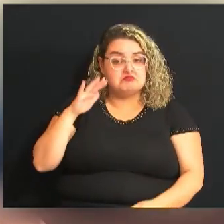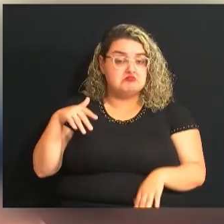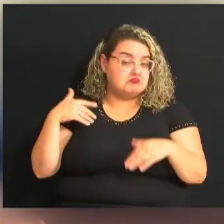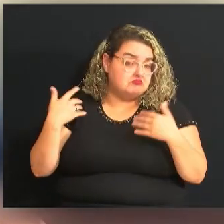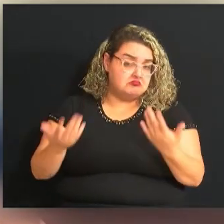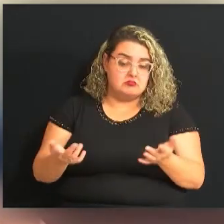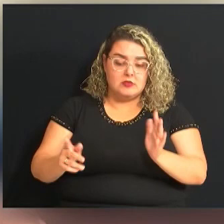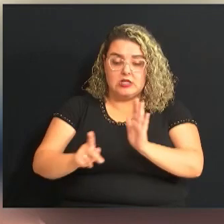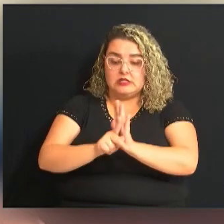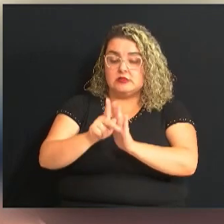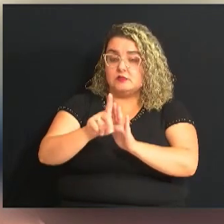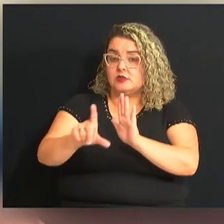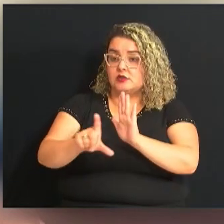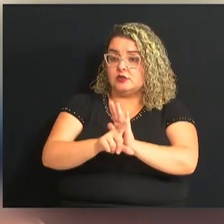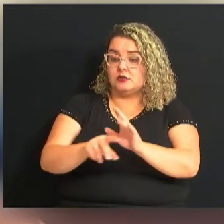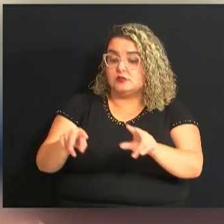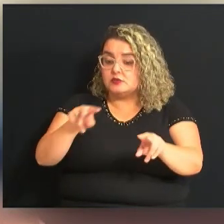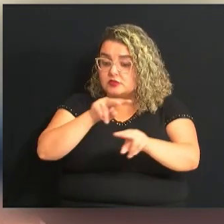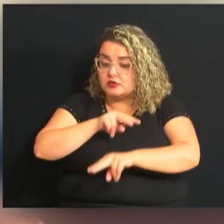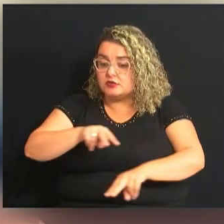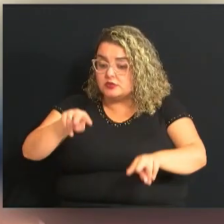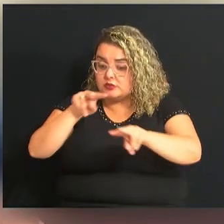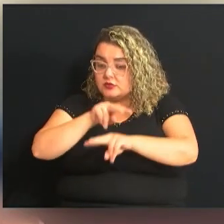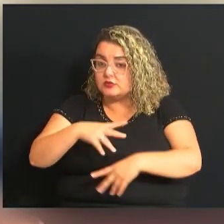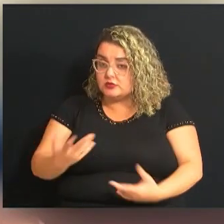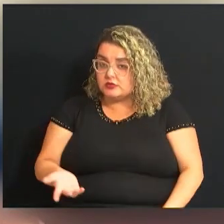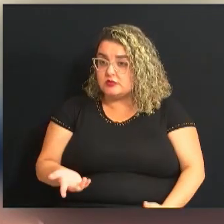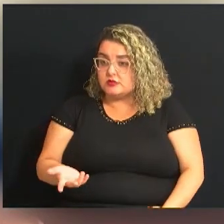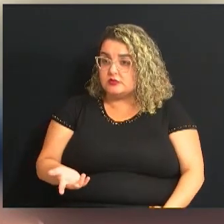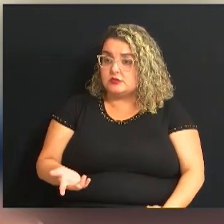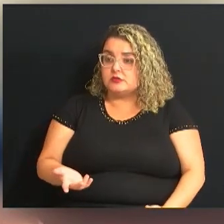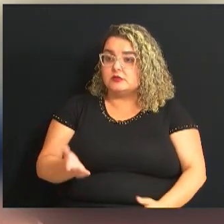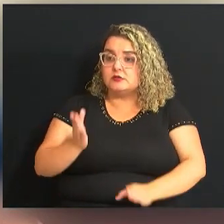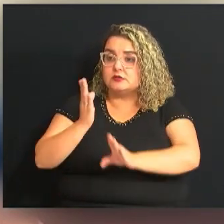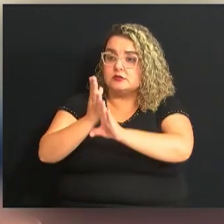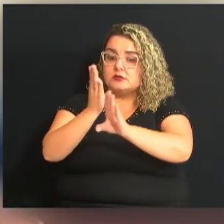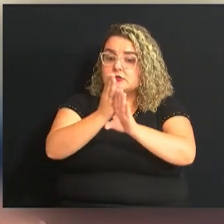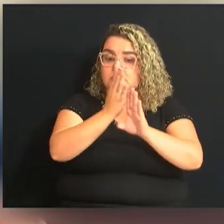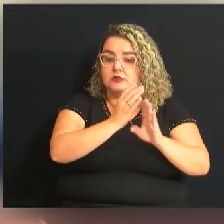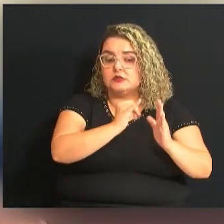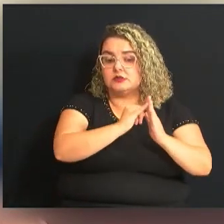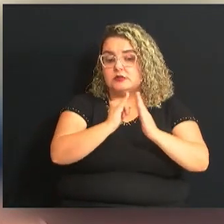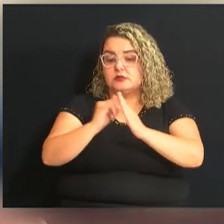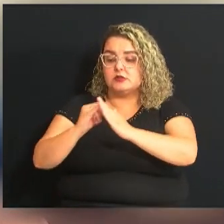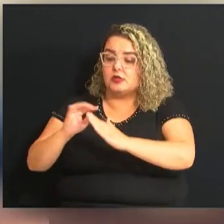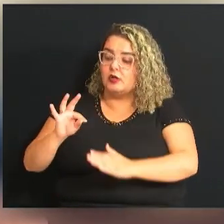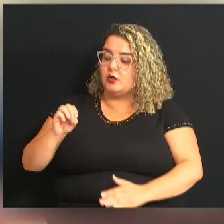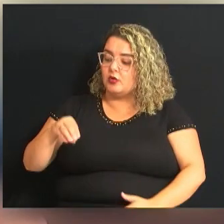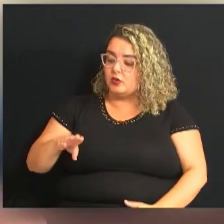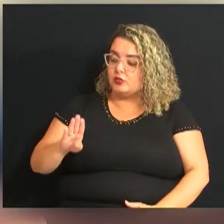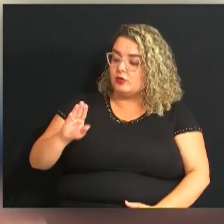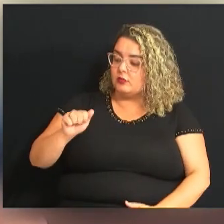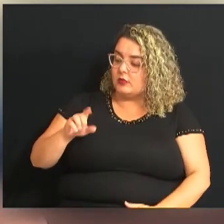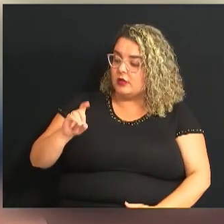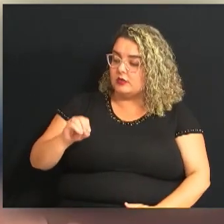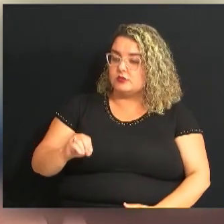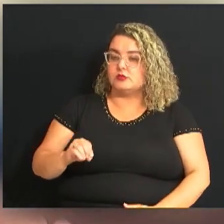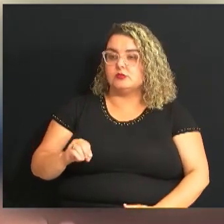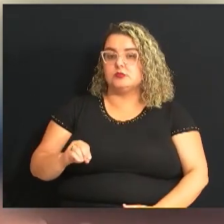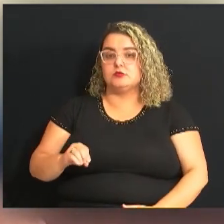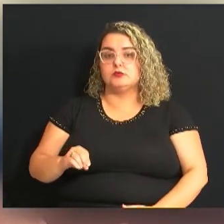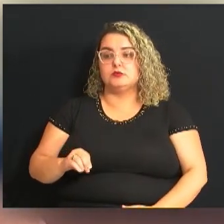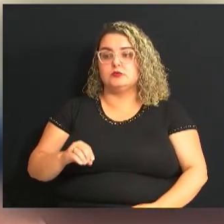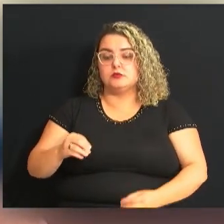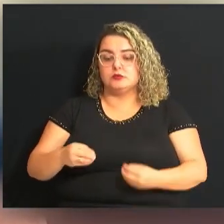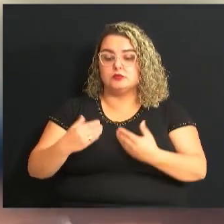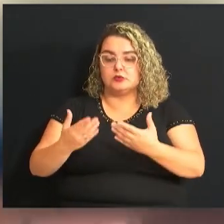visa identificar esses imóveis tombados dentro do município de Campinas e colocando uma